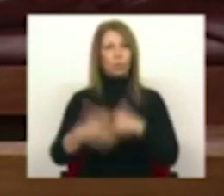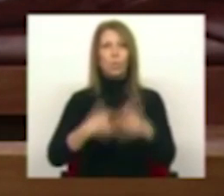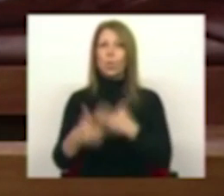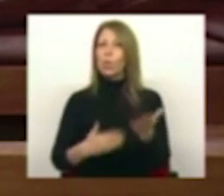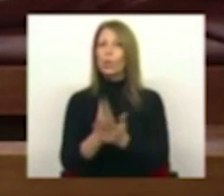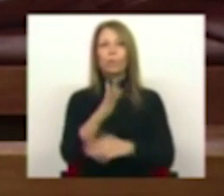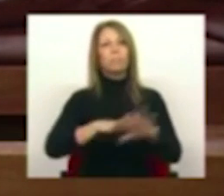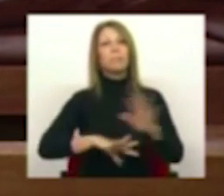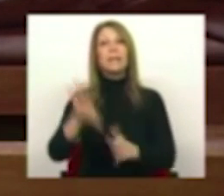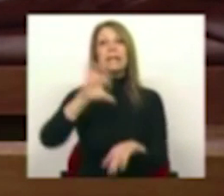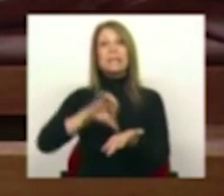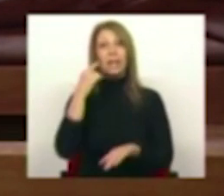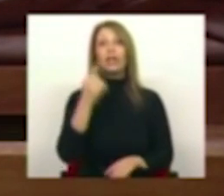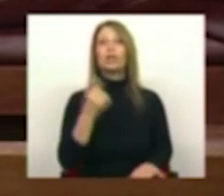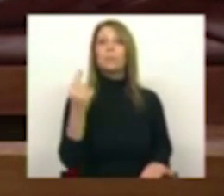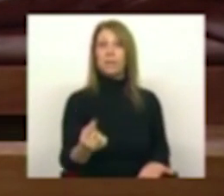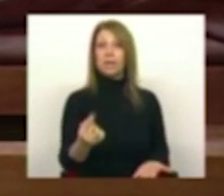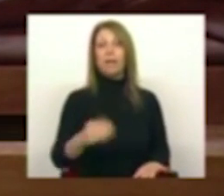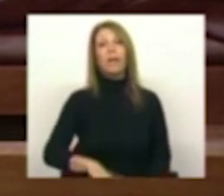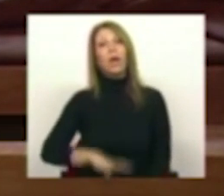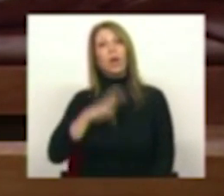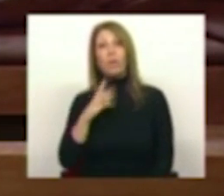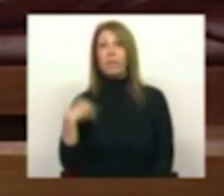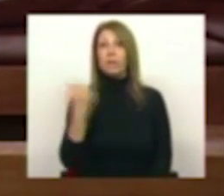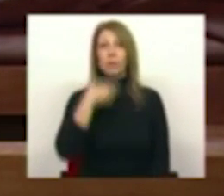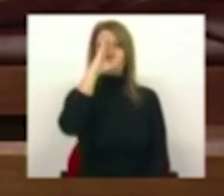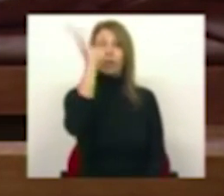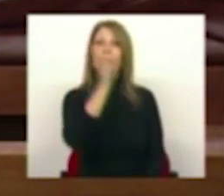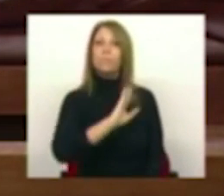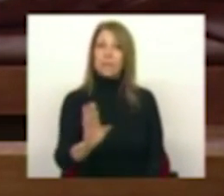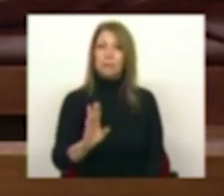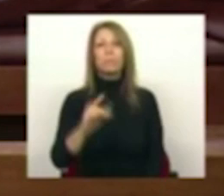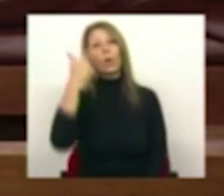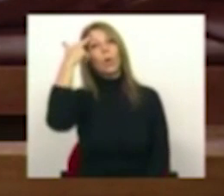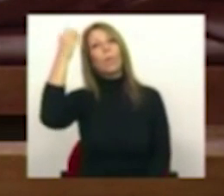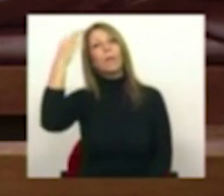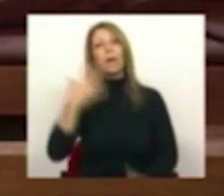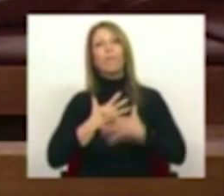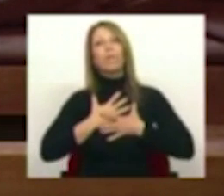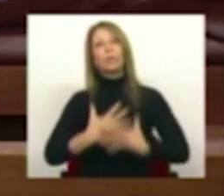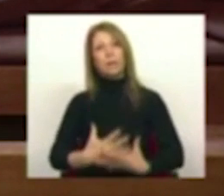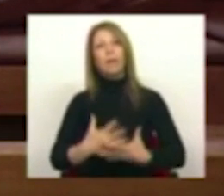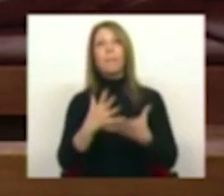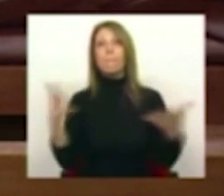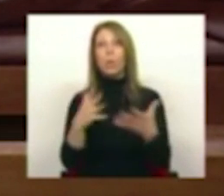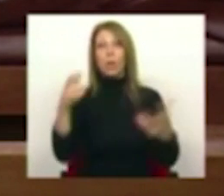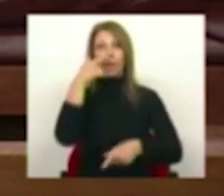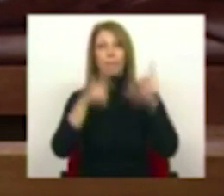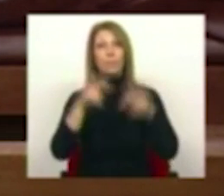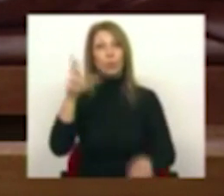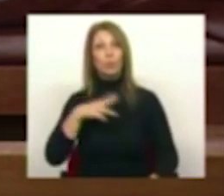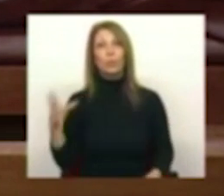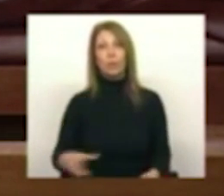em sede de especialidade. Confiança que todos sabemos interpretar a vontade maioritária dos portugueses